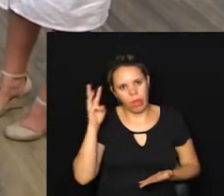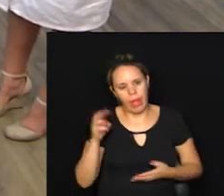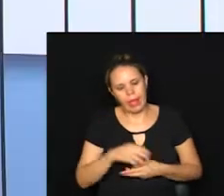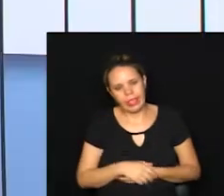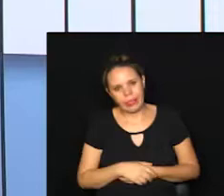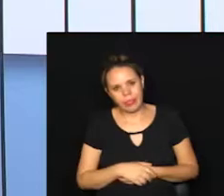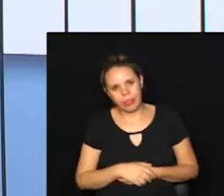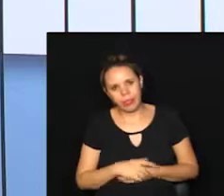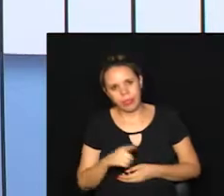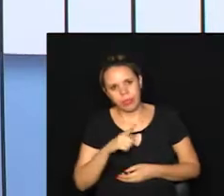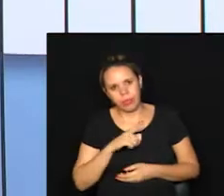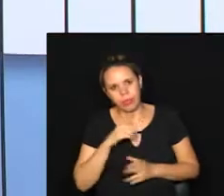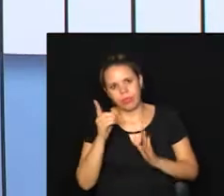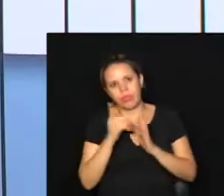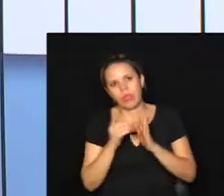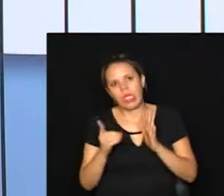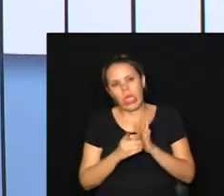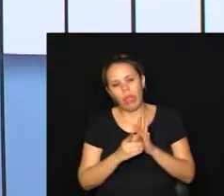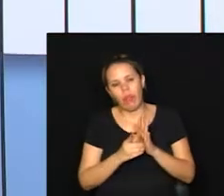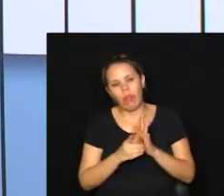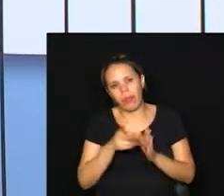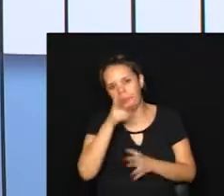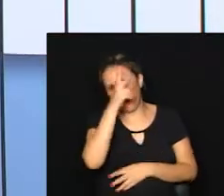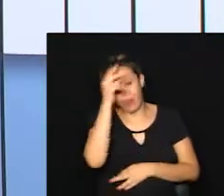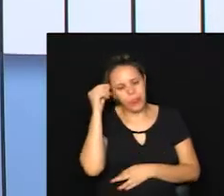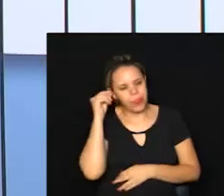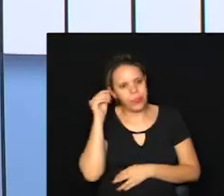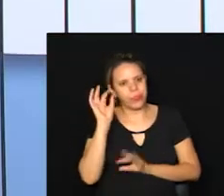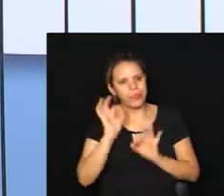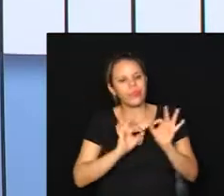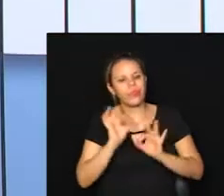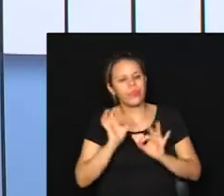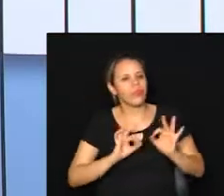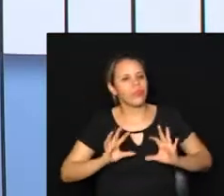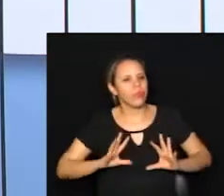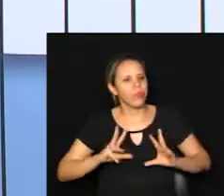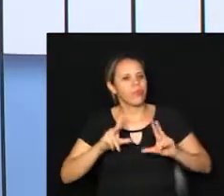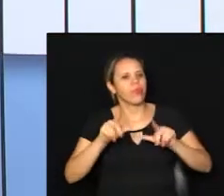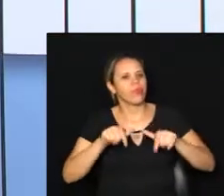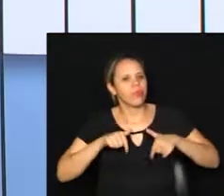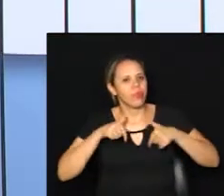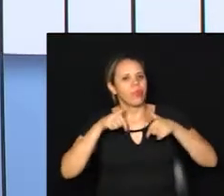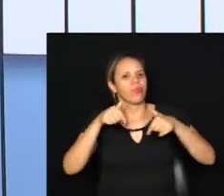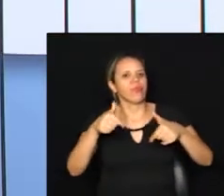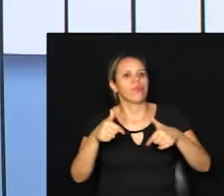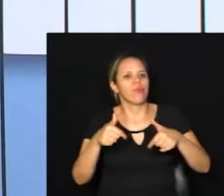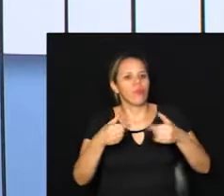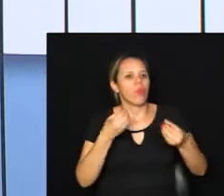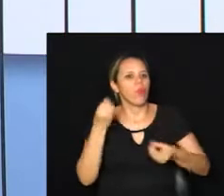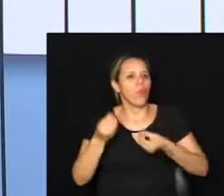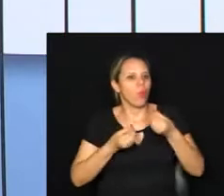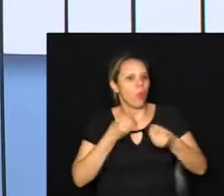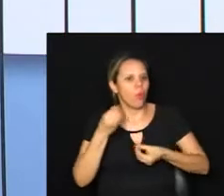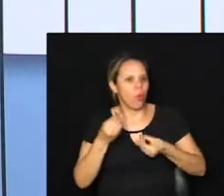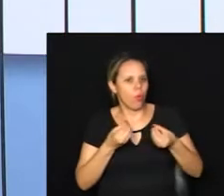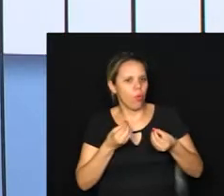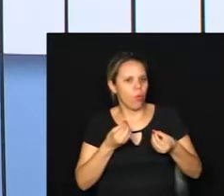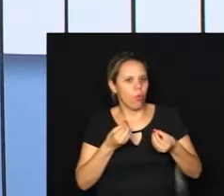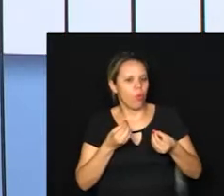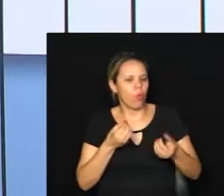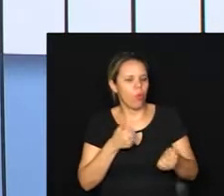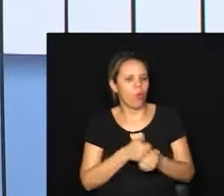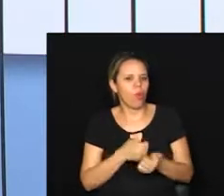terça-feira tem um decreto do prefeito que regula todas as atividades e como deve ser bem ao